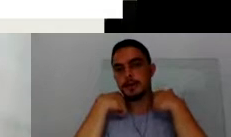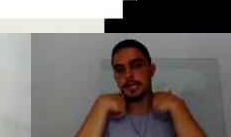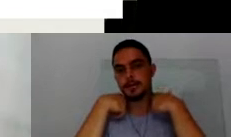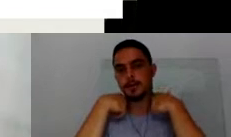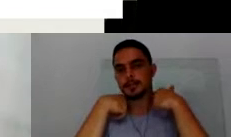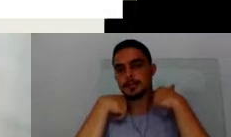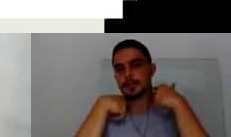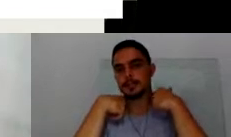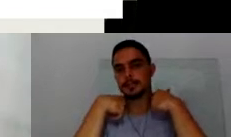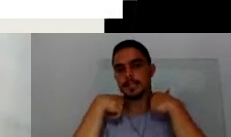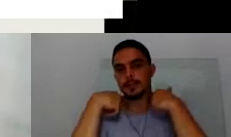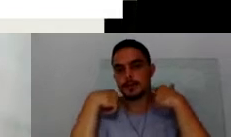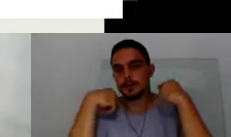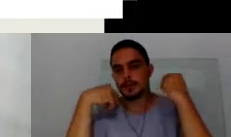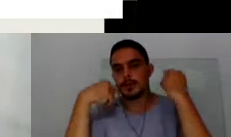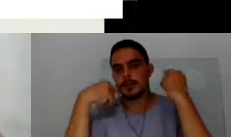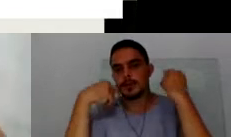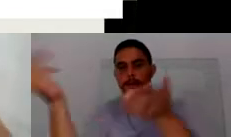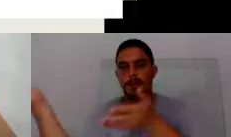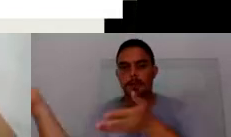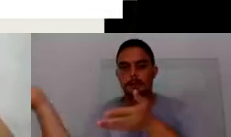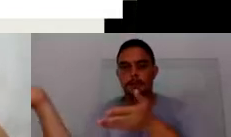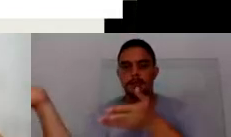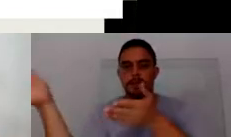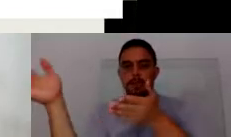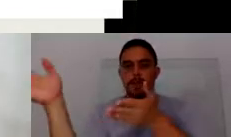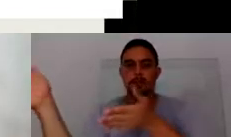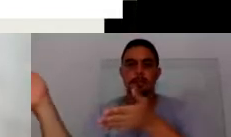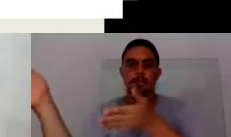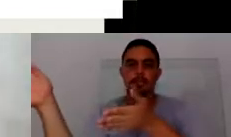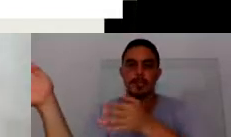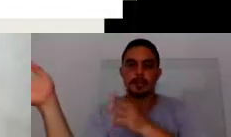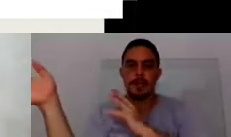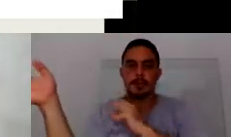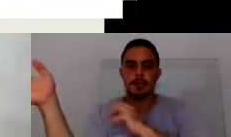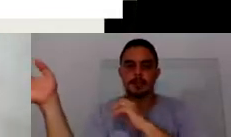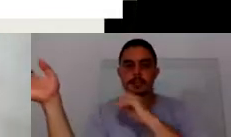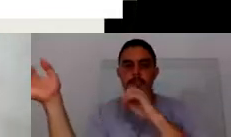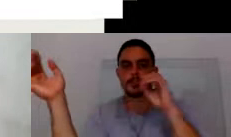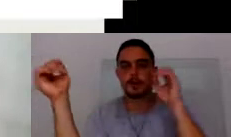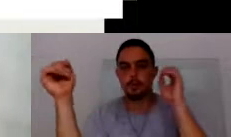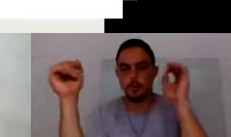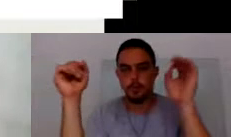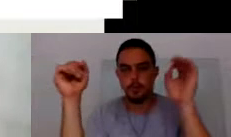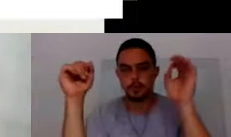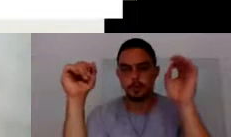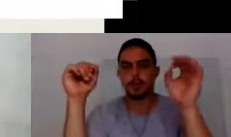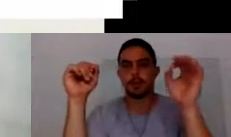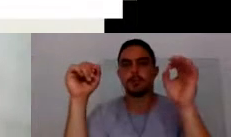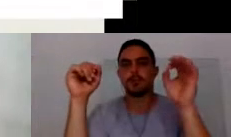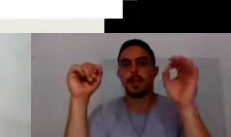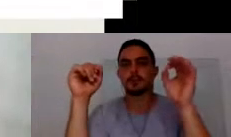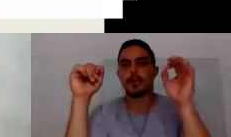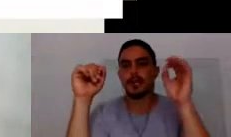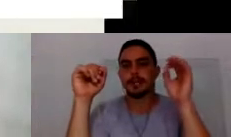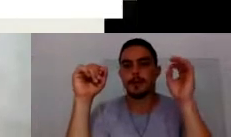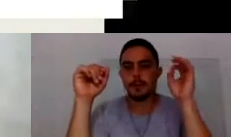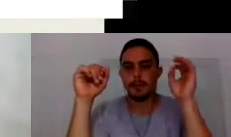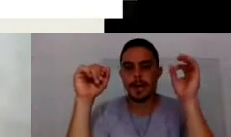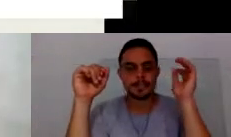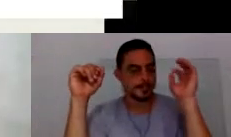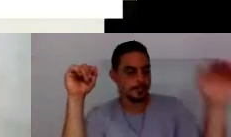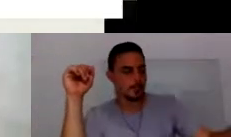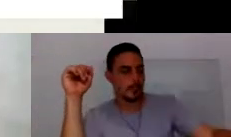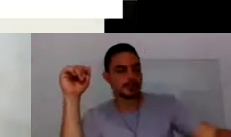coleta, levou as amostras, tá? Então as amostras foram levadas para o laboratório e foi constatado que a amostra de solo úmido no anel